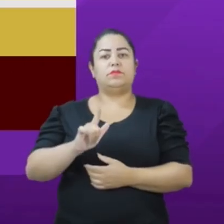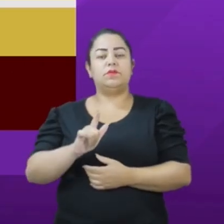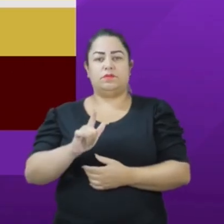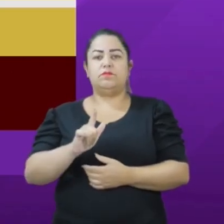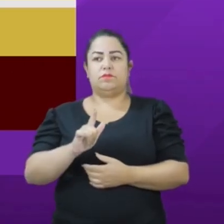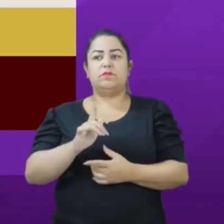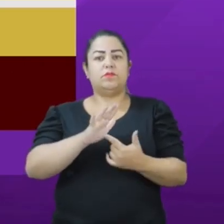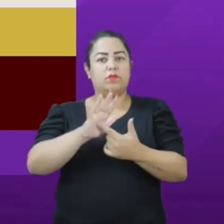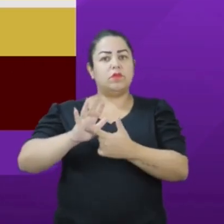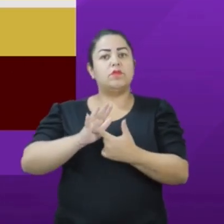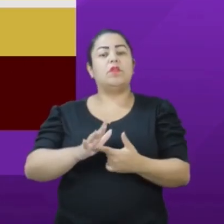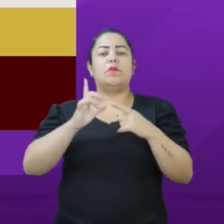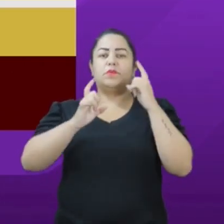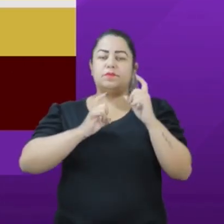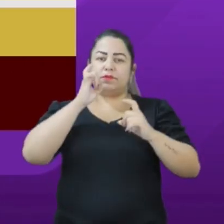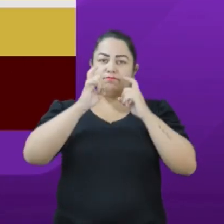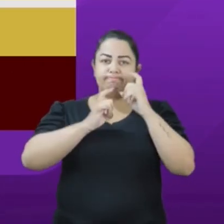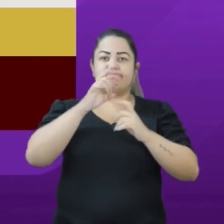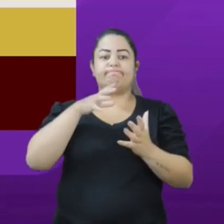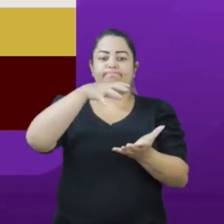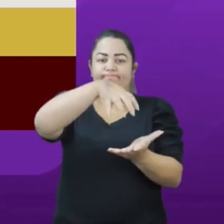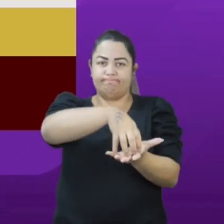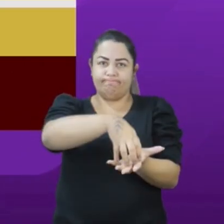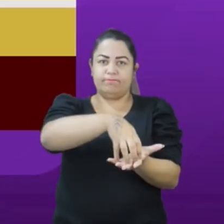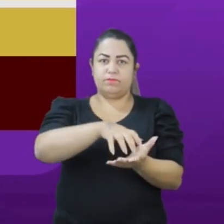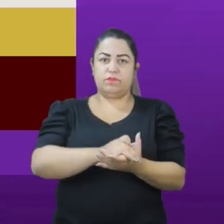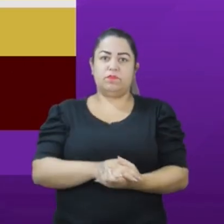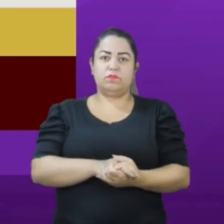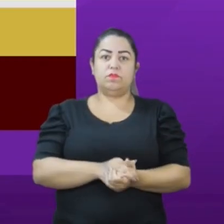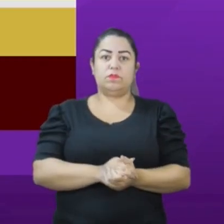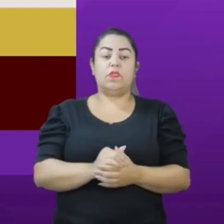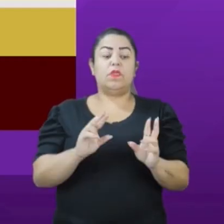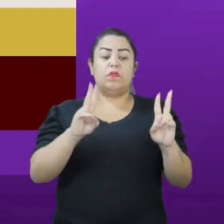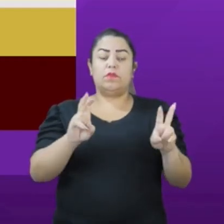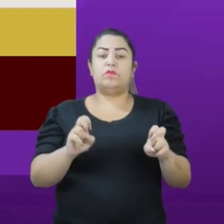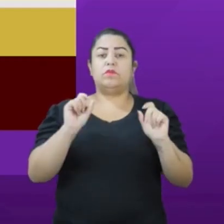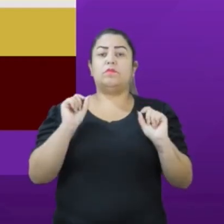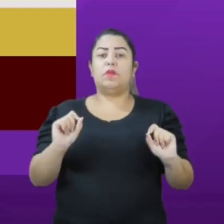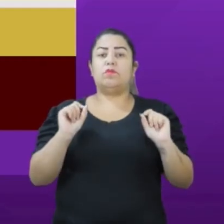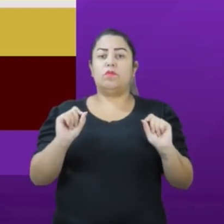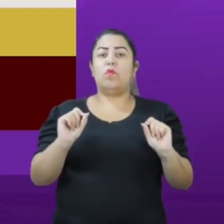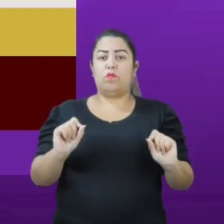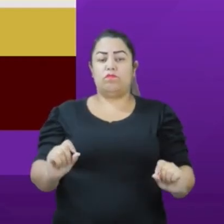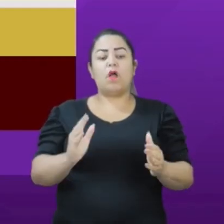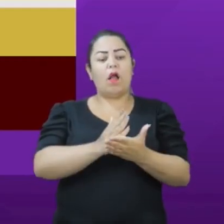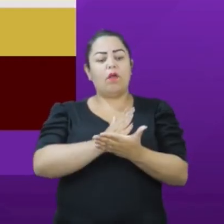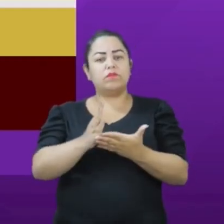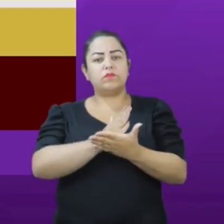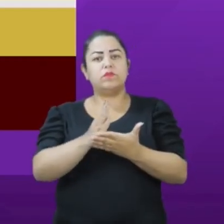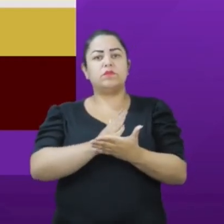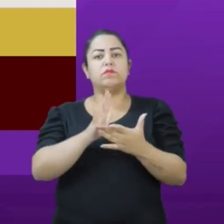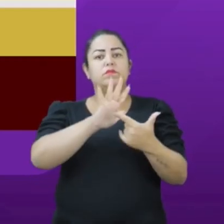a preocupação, né, dos órgãos em relação a isso, com alguns procedimentos que eu vou indicar